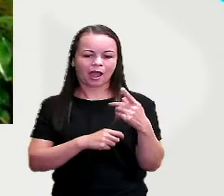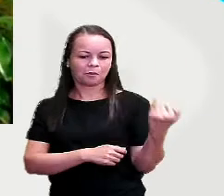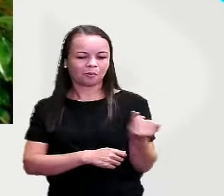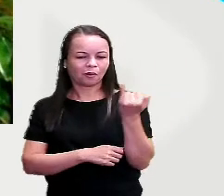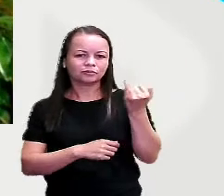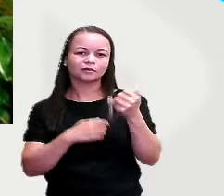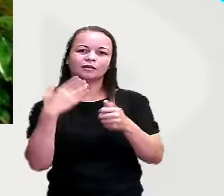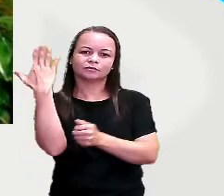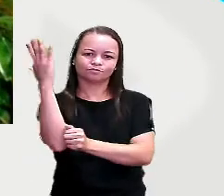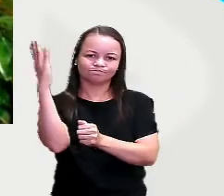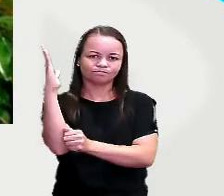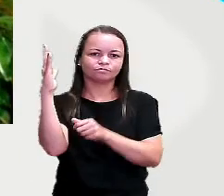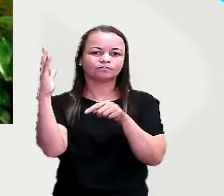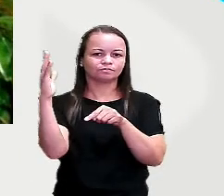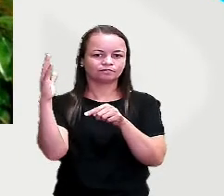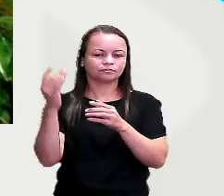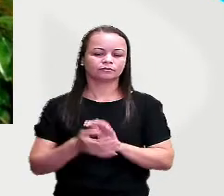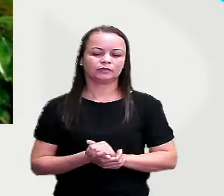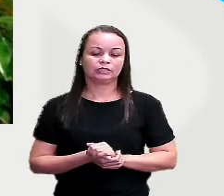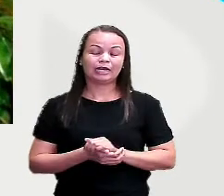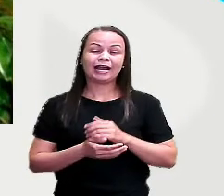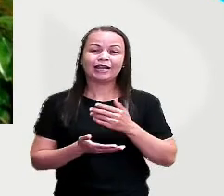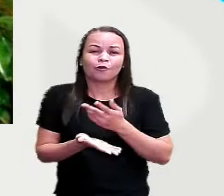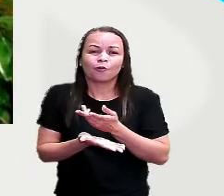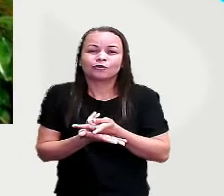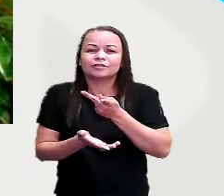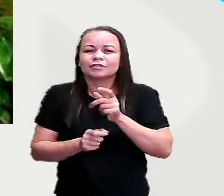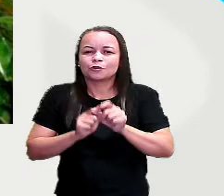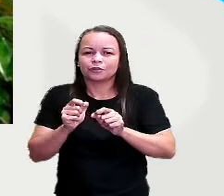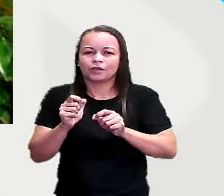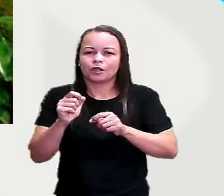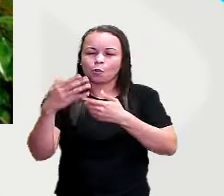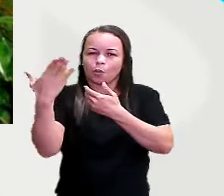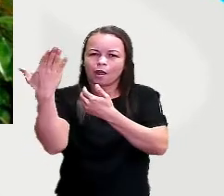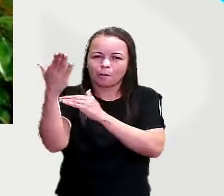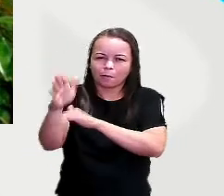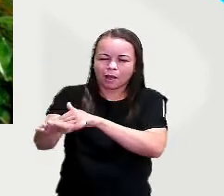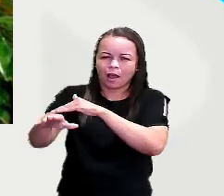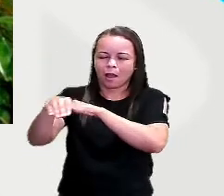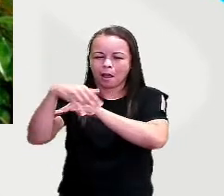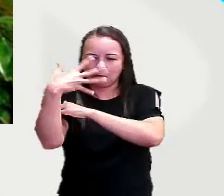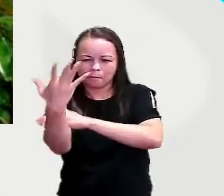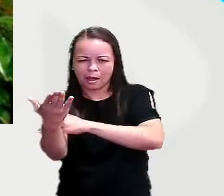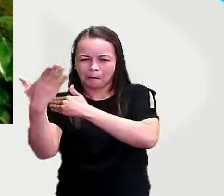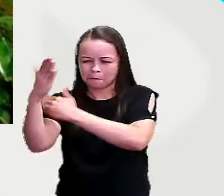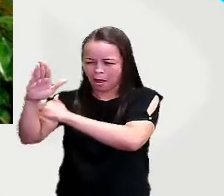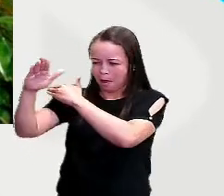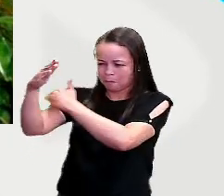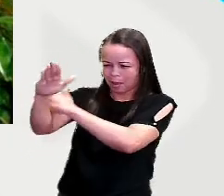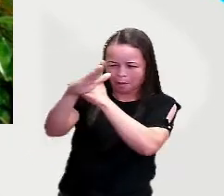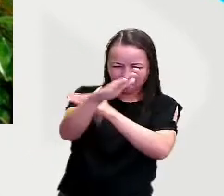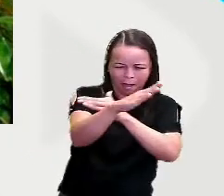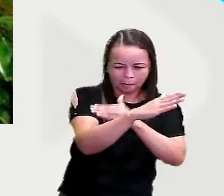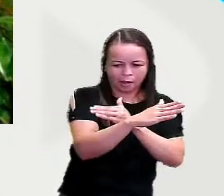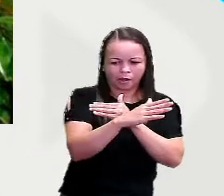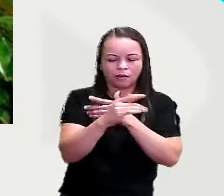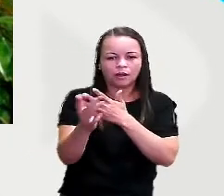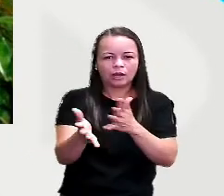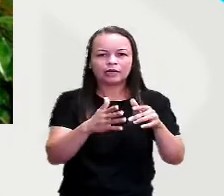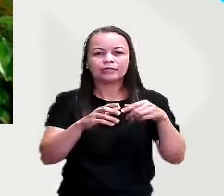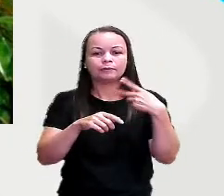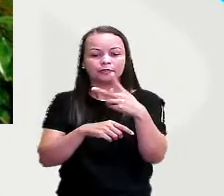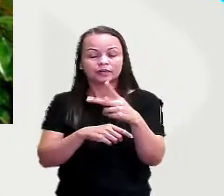Então, o que foi que aconteceu? Derrubaram. Derrubaram muitas árvores a ponto do pau-brasil praticamente